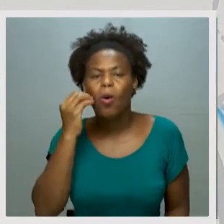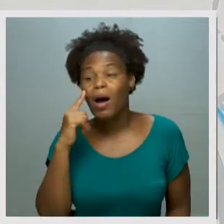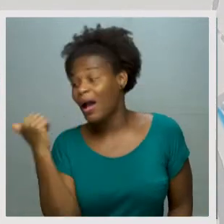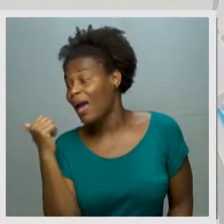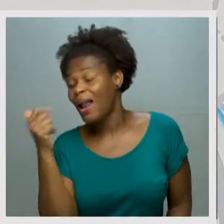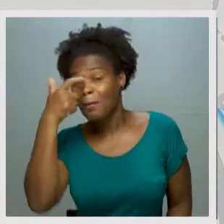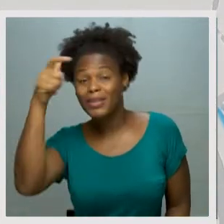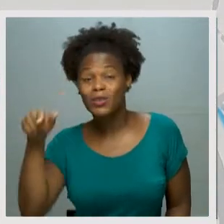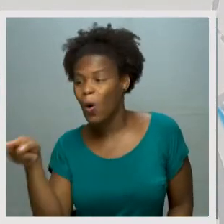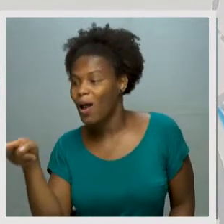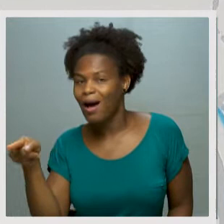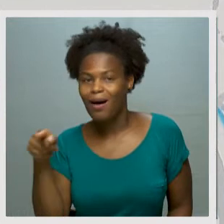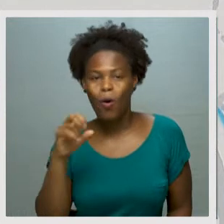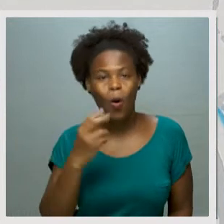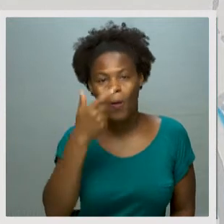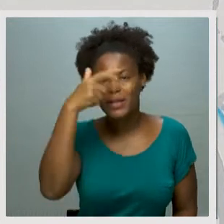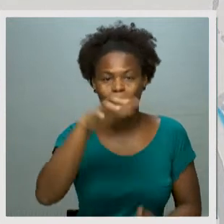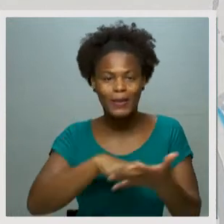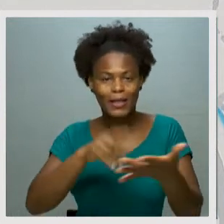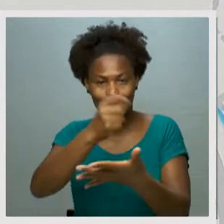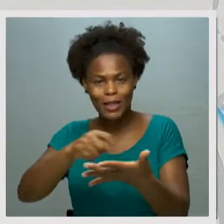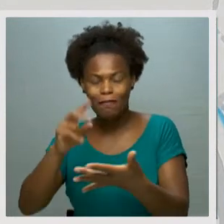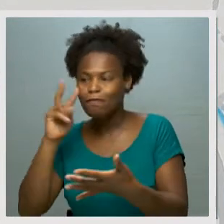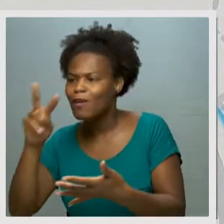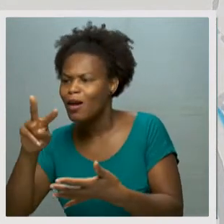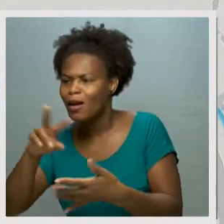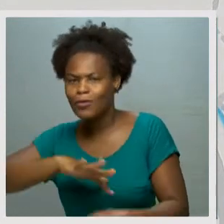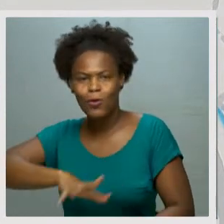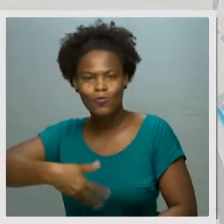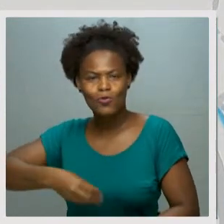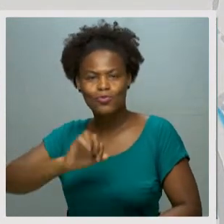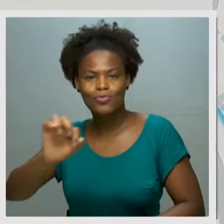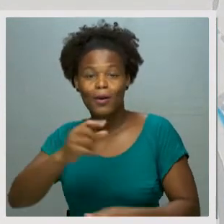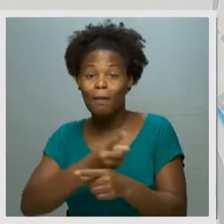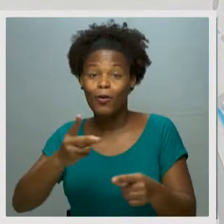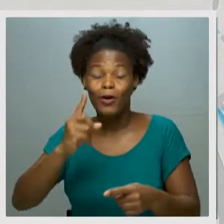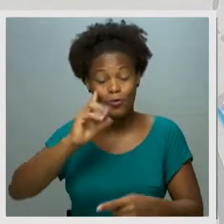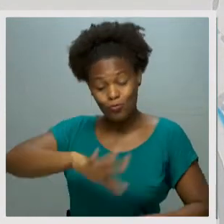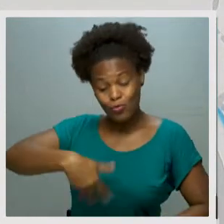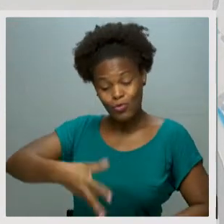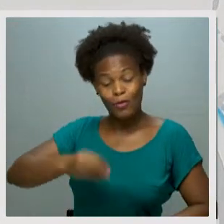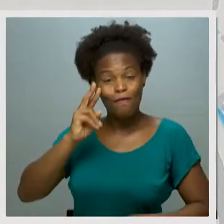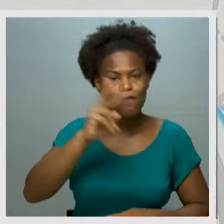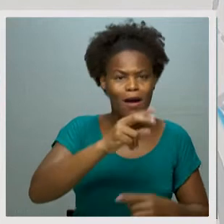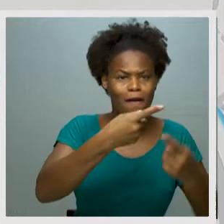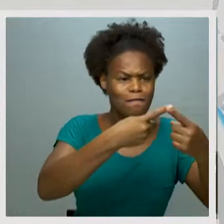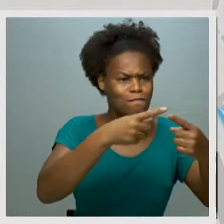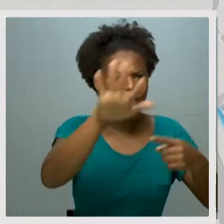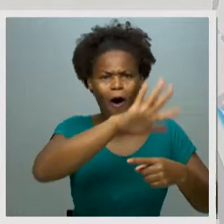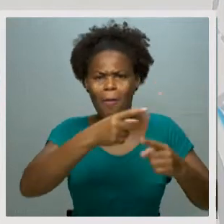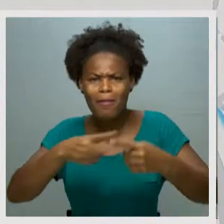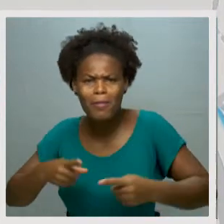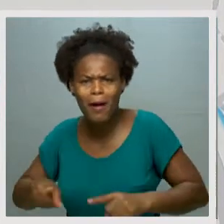como aquela pessoa, o autor, vê o mundo, porque na verdade o mundo é visto de várias formas. Há pessoas